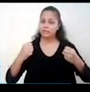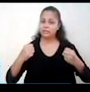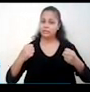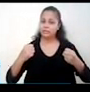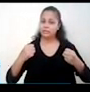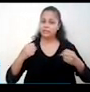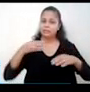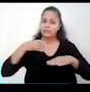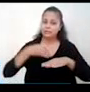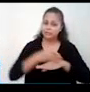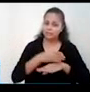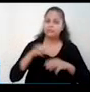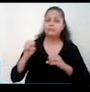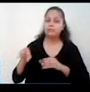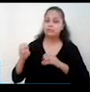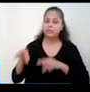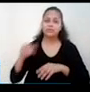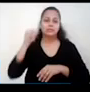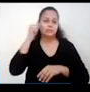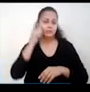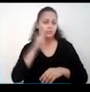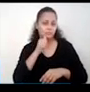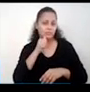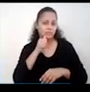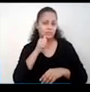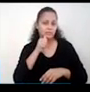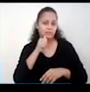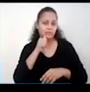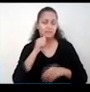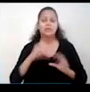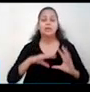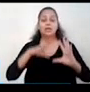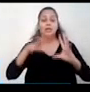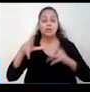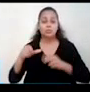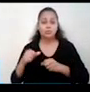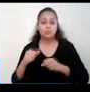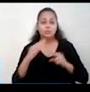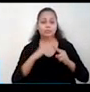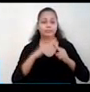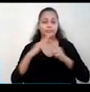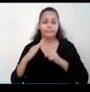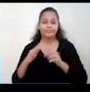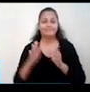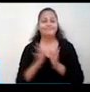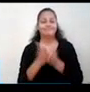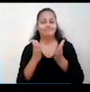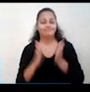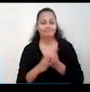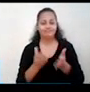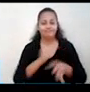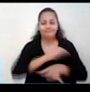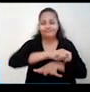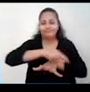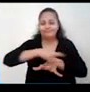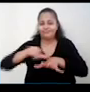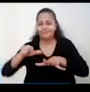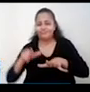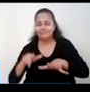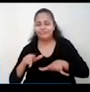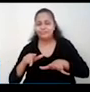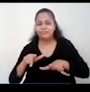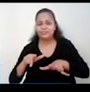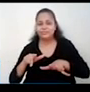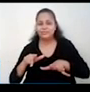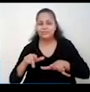pelas mulheres. Vamos falar agora de outro problema do mundo urbano, que é a extrema pobreza. No mundo, milhões de pessoas vivem na situação de extrema pobreza,